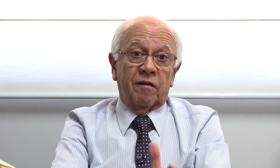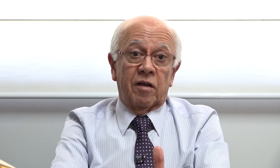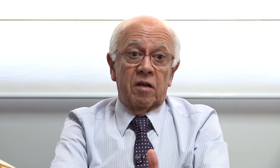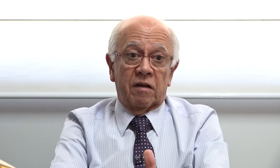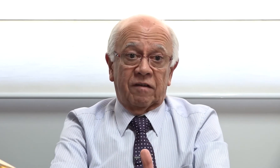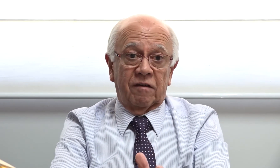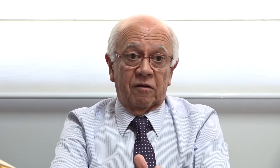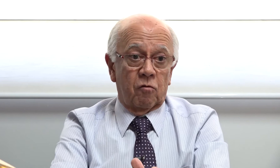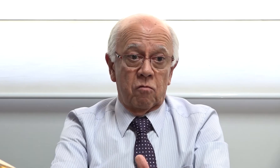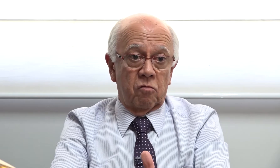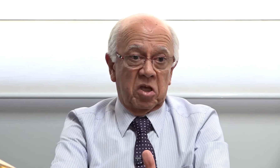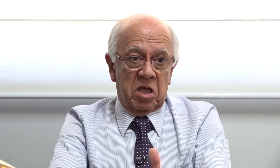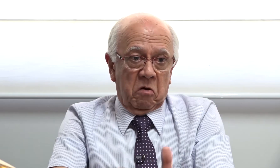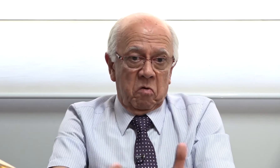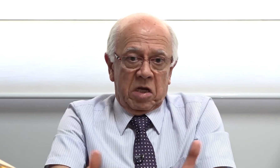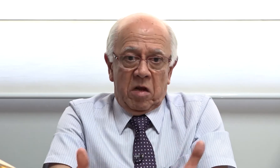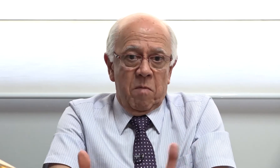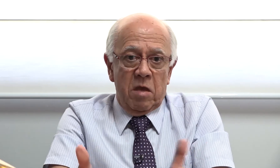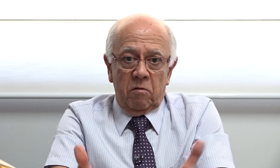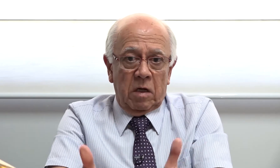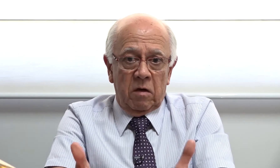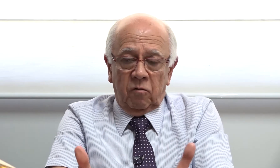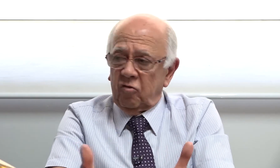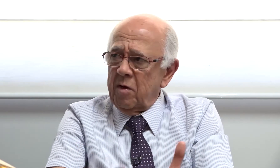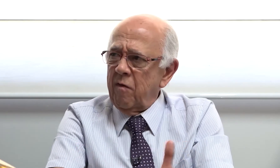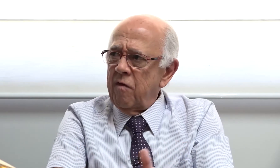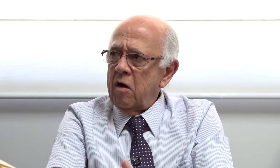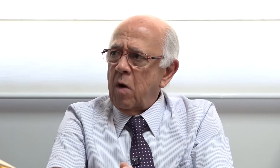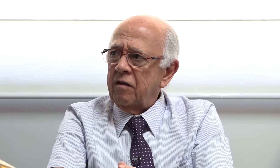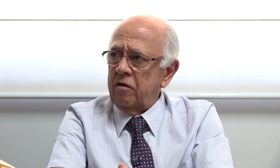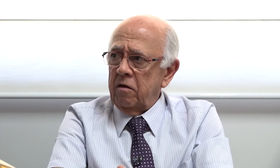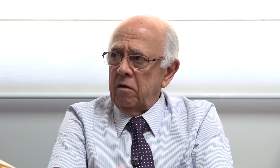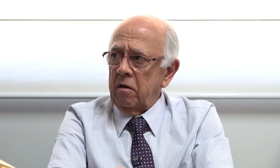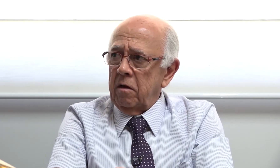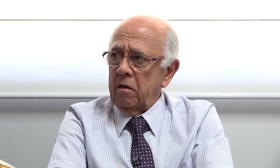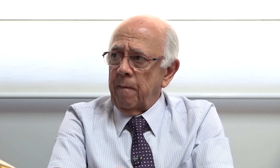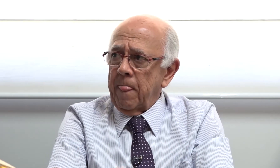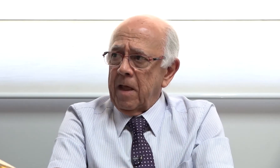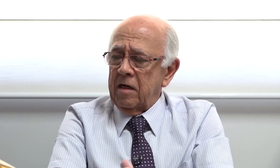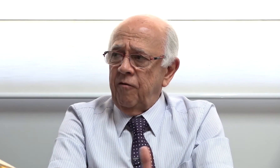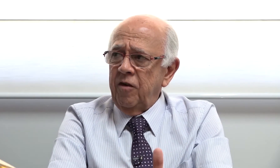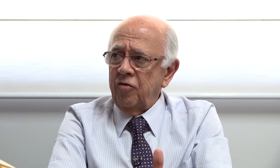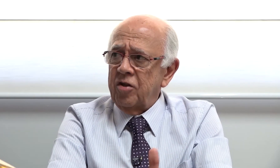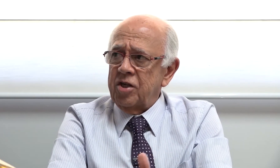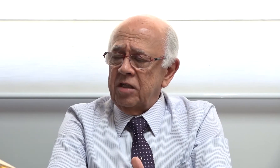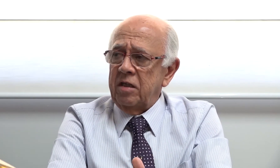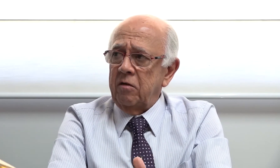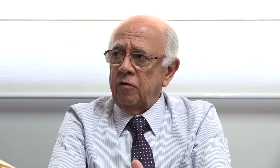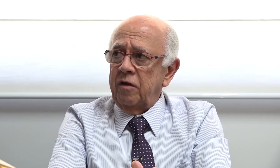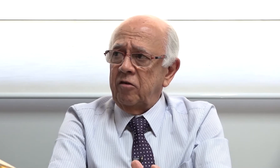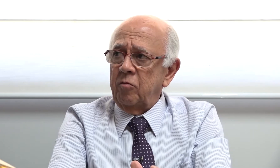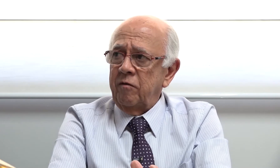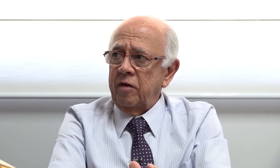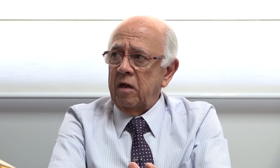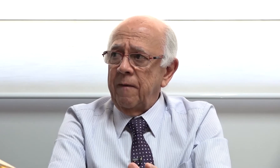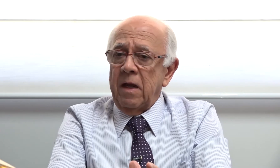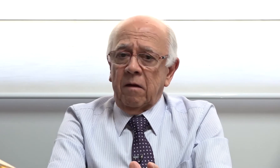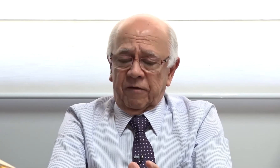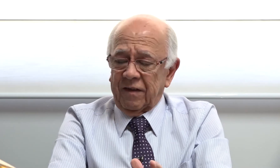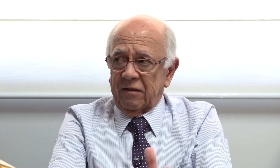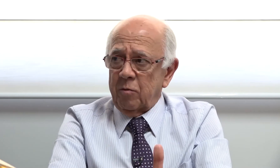uma criança que nascesse com 1 quilo, 1,5 quilo, ela não sobrevivia quase. Era difícil da gente conseguir